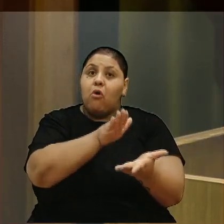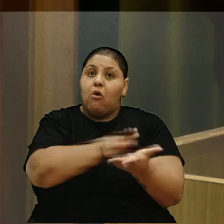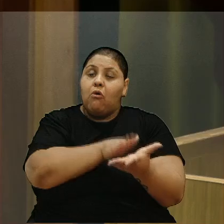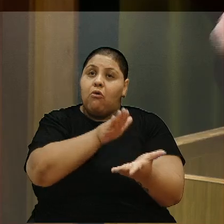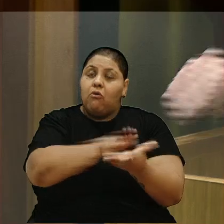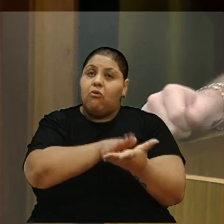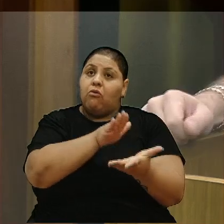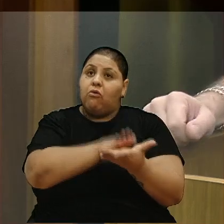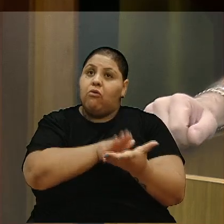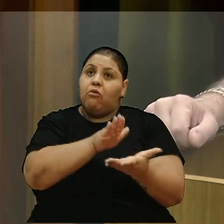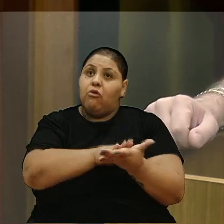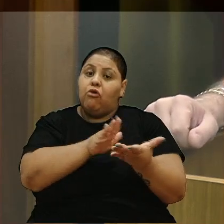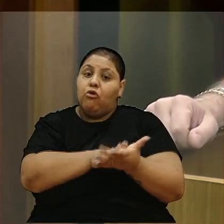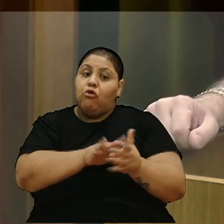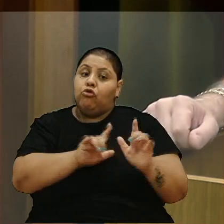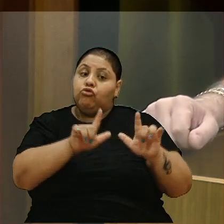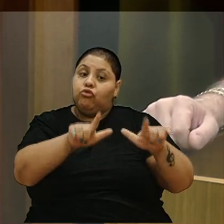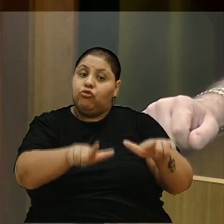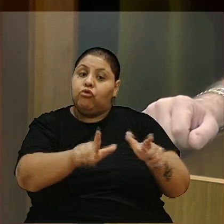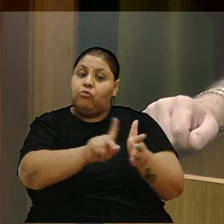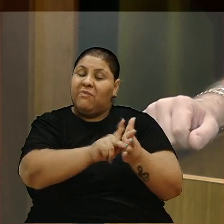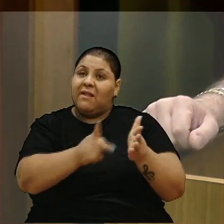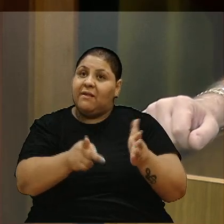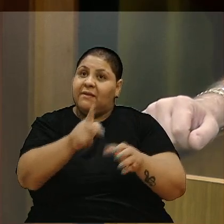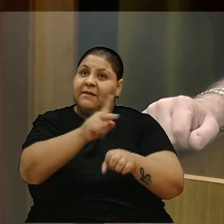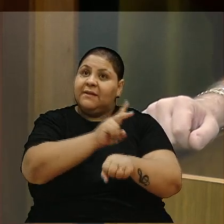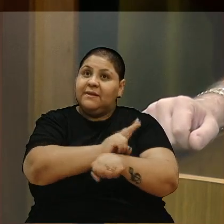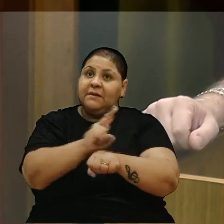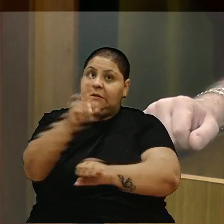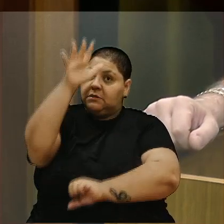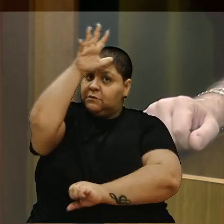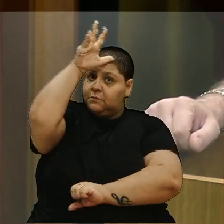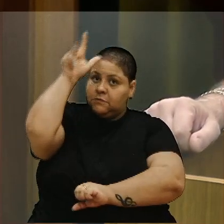a questão da sede da Guarda Municipal.